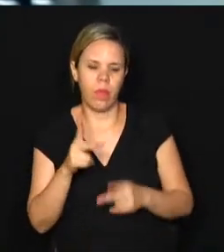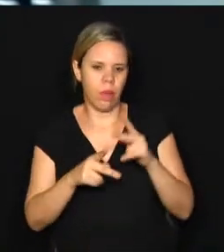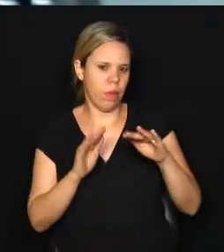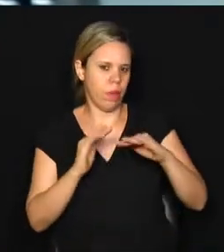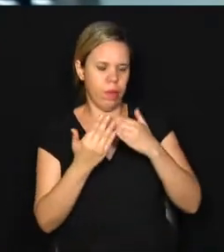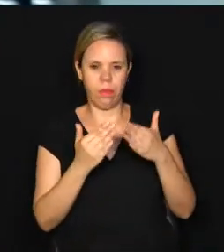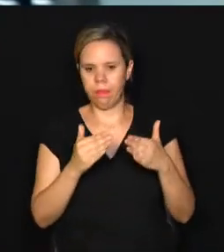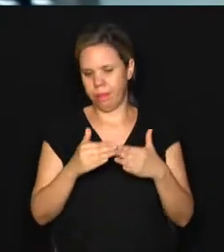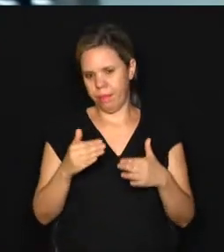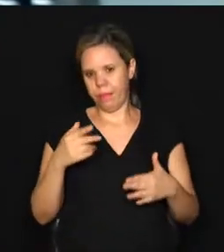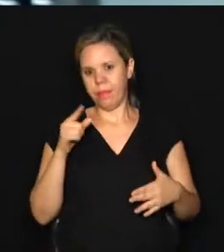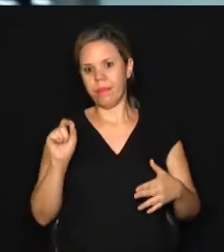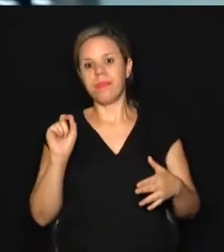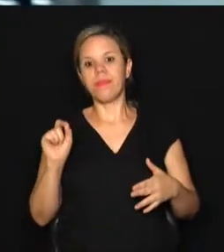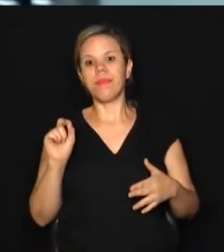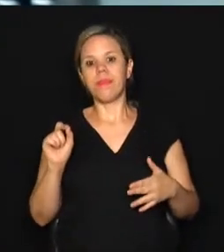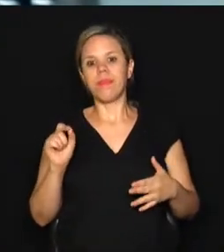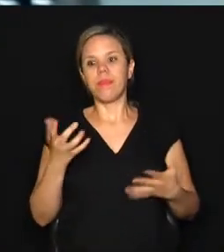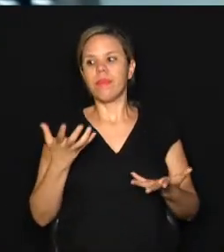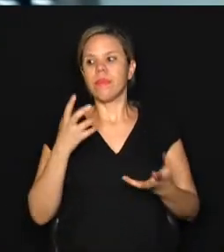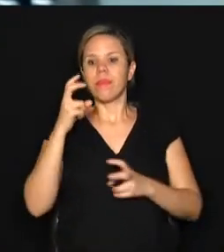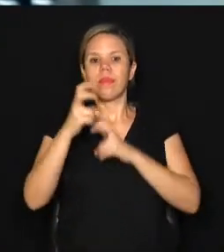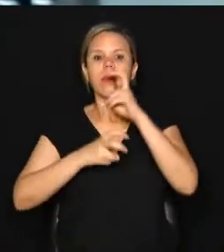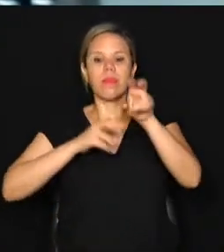falou, quem quer o esporte náutico